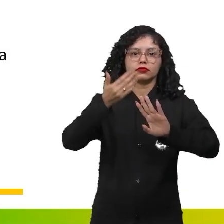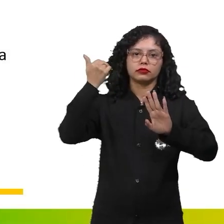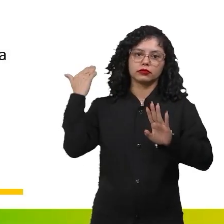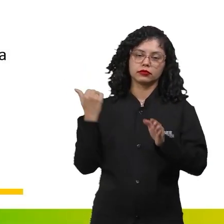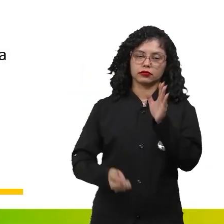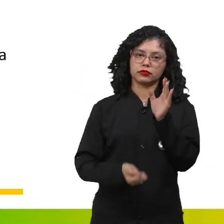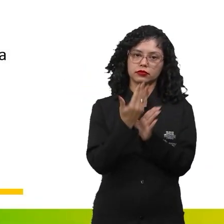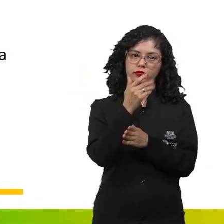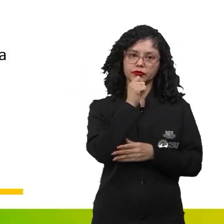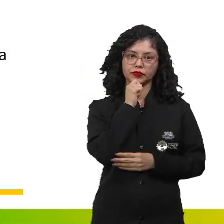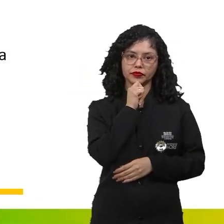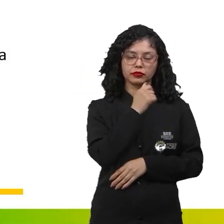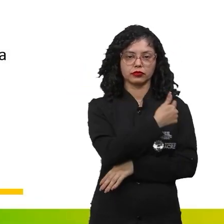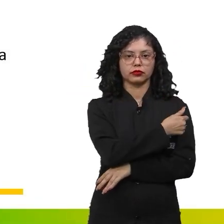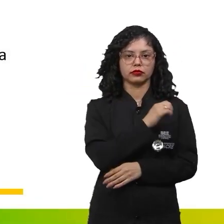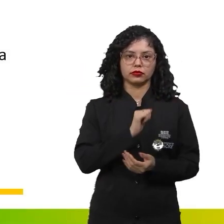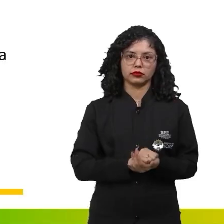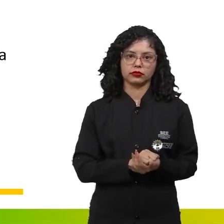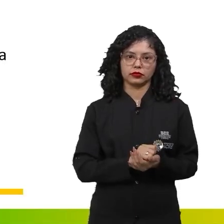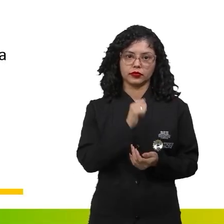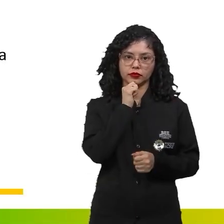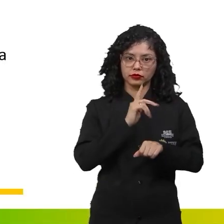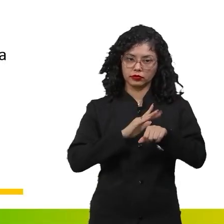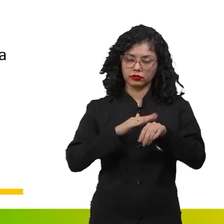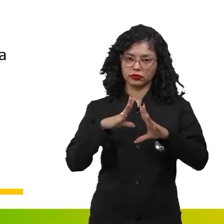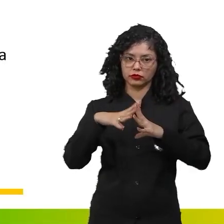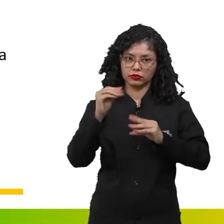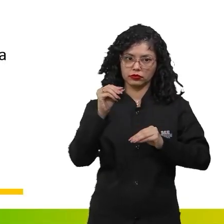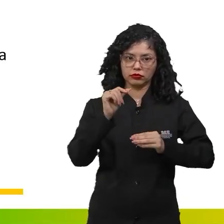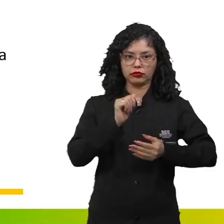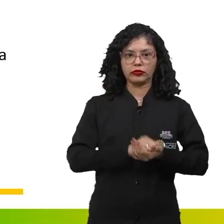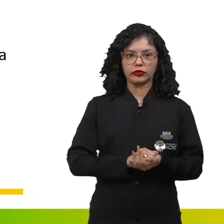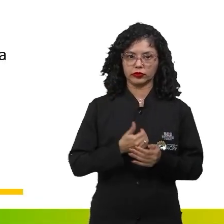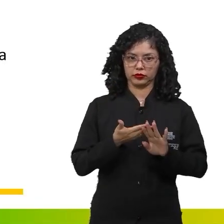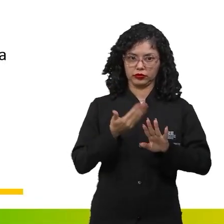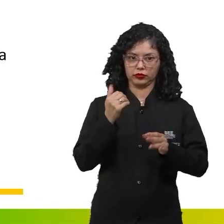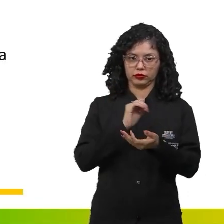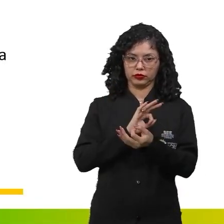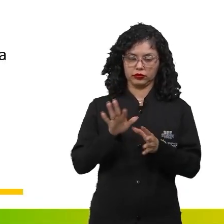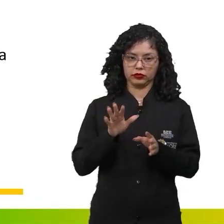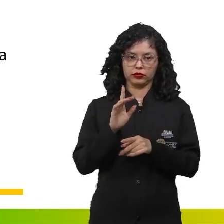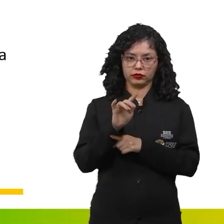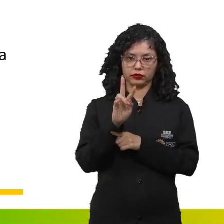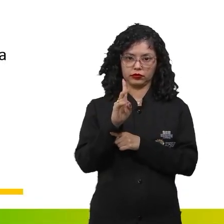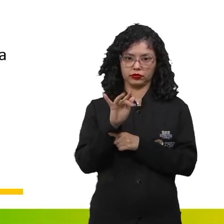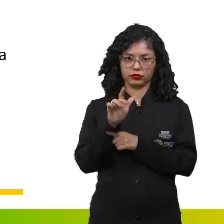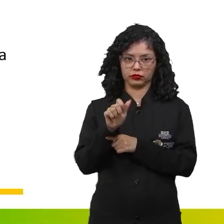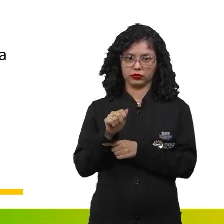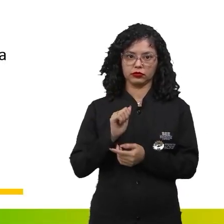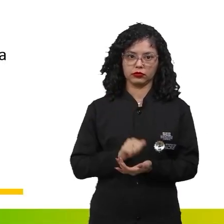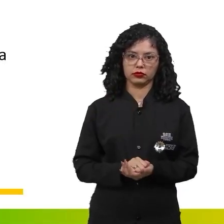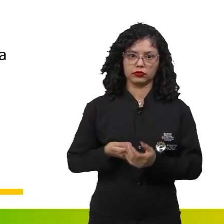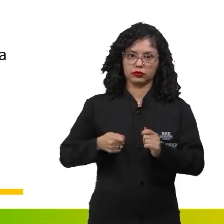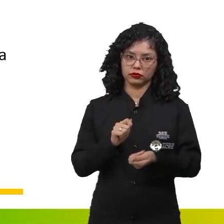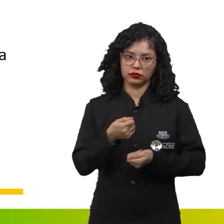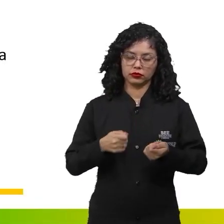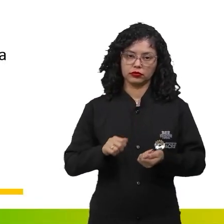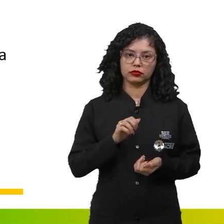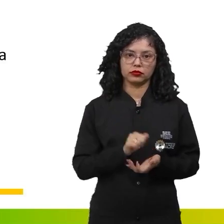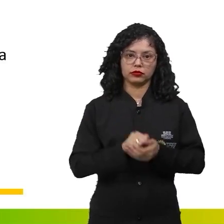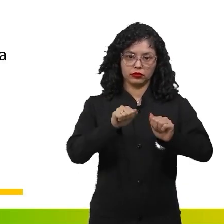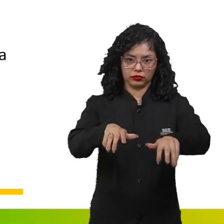sua invenção, as vacinas erradicaram doenças devastadoras, como a varíola, e